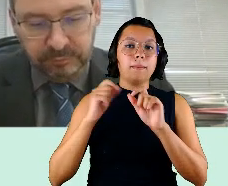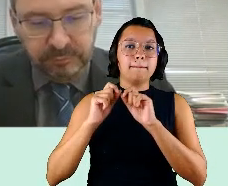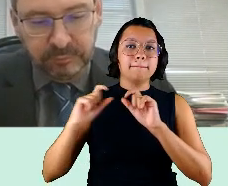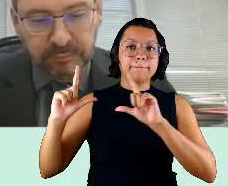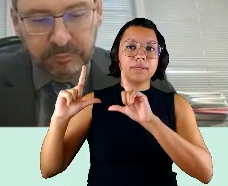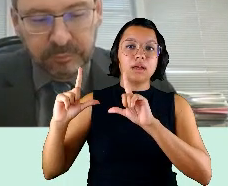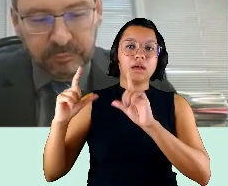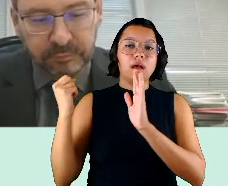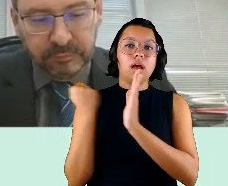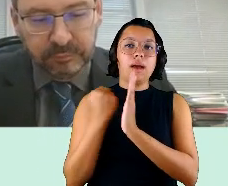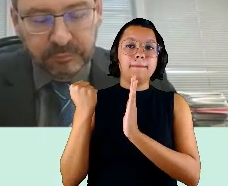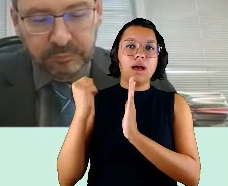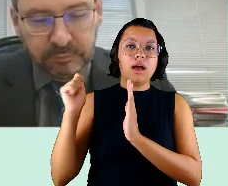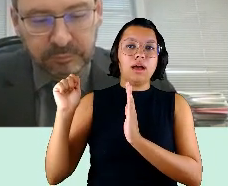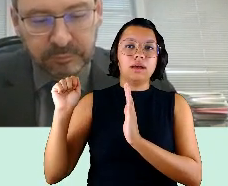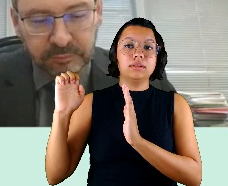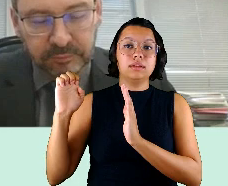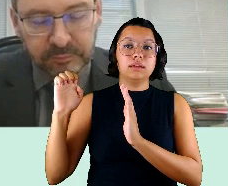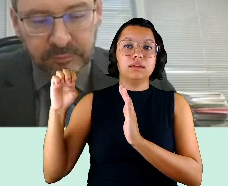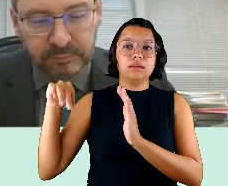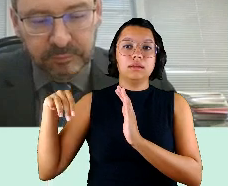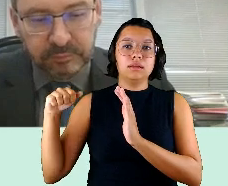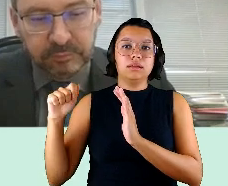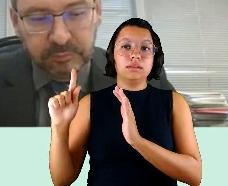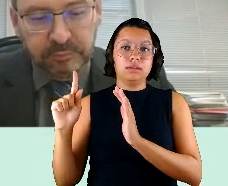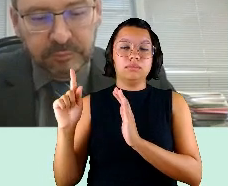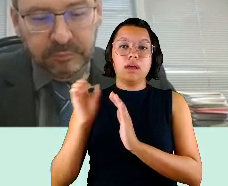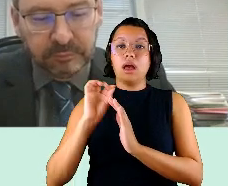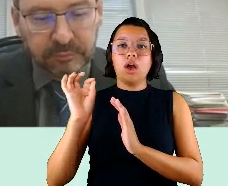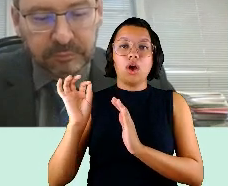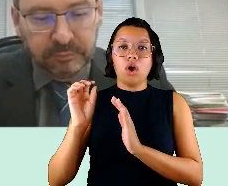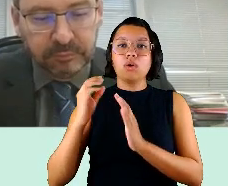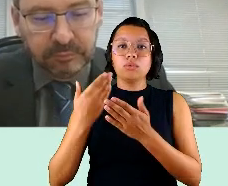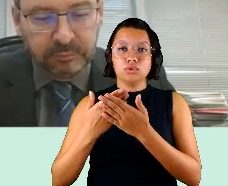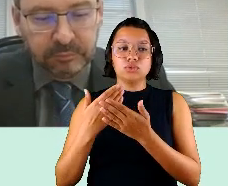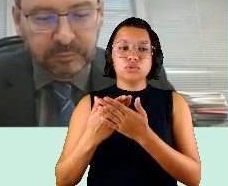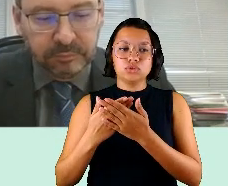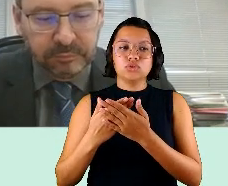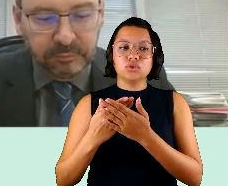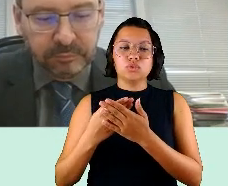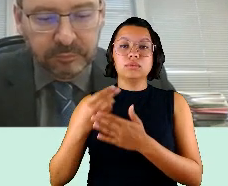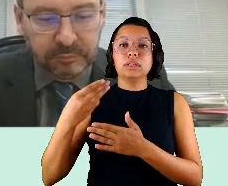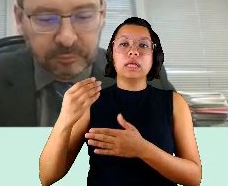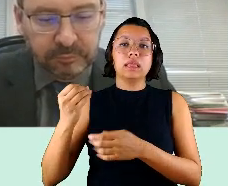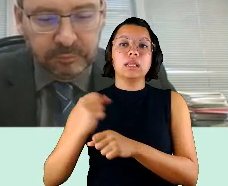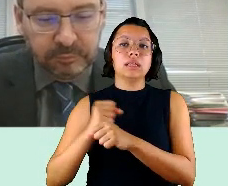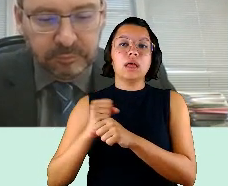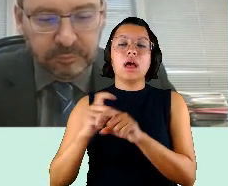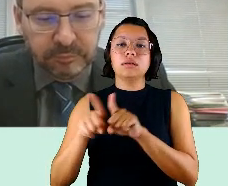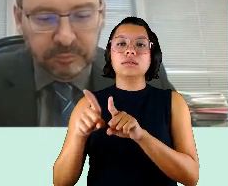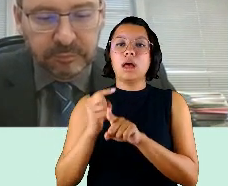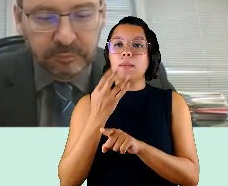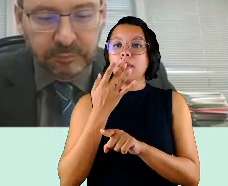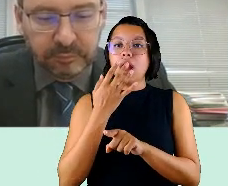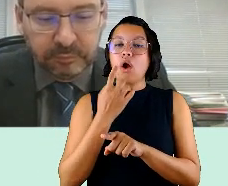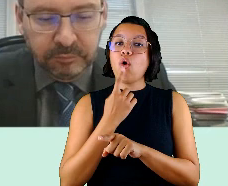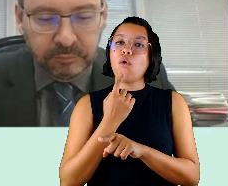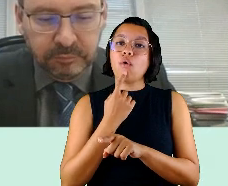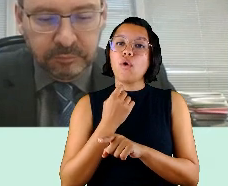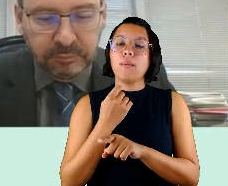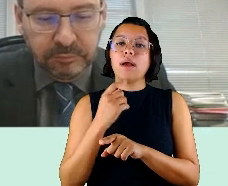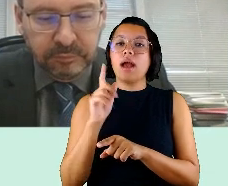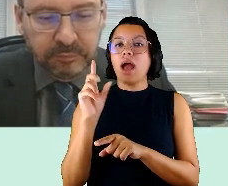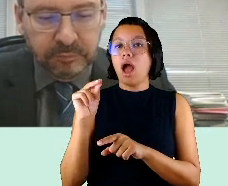o logo da EMAG, escrito EMAG 30 anos, nas cores vermelha e